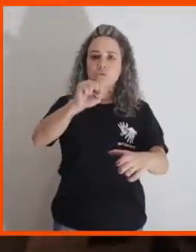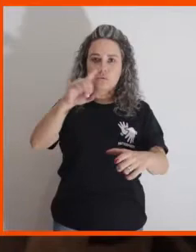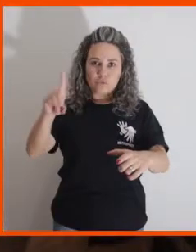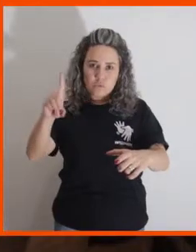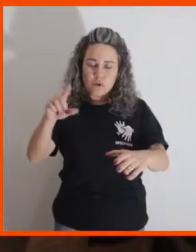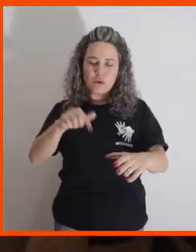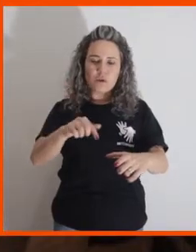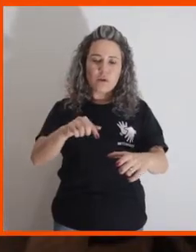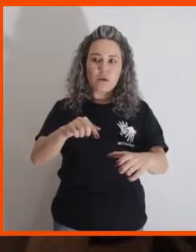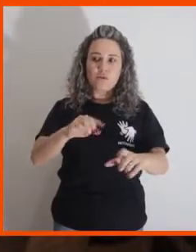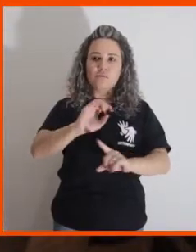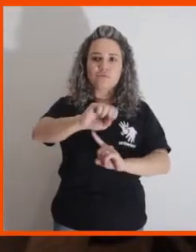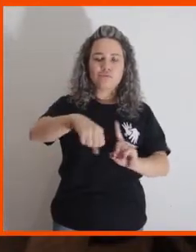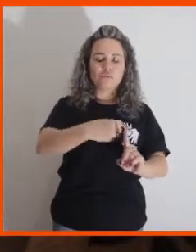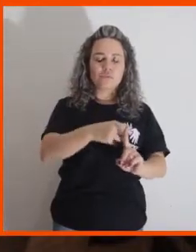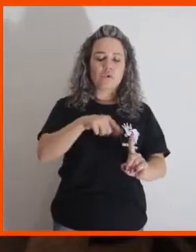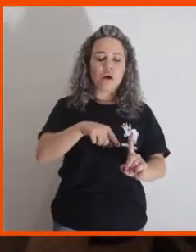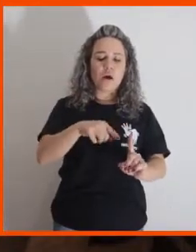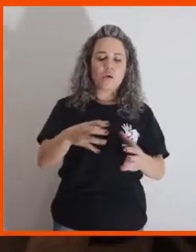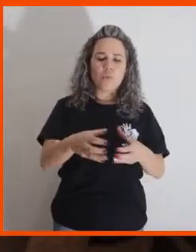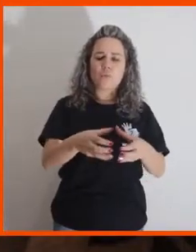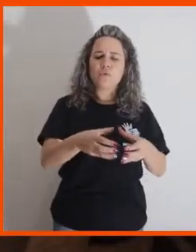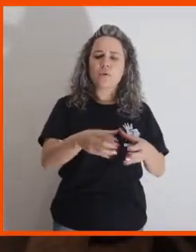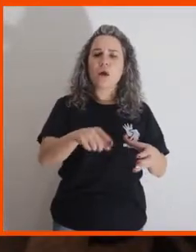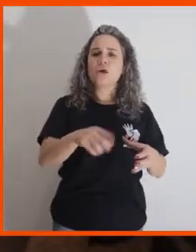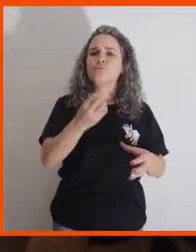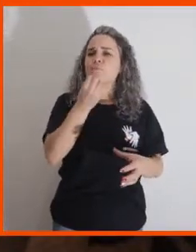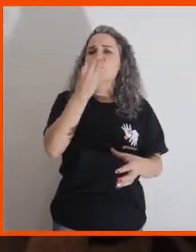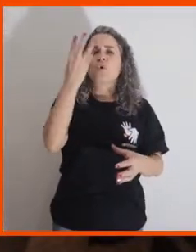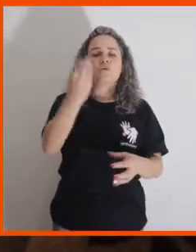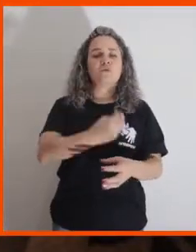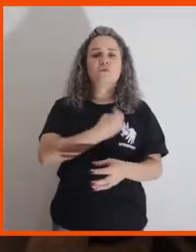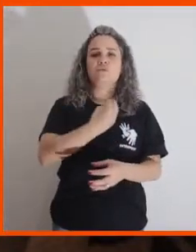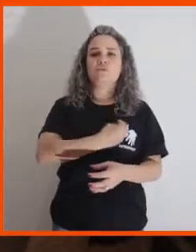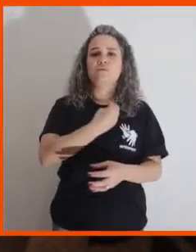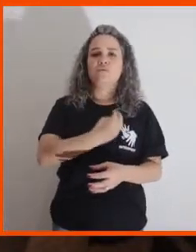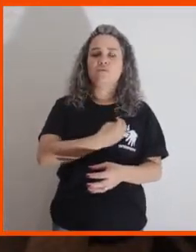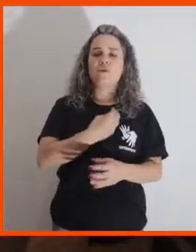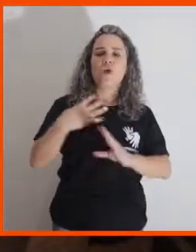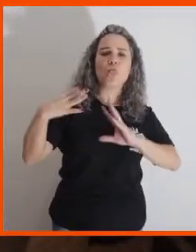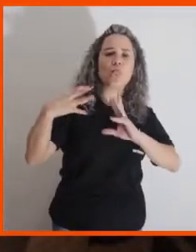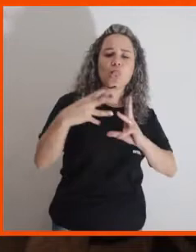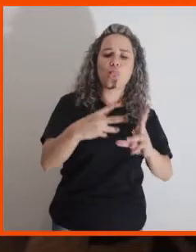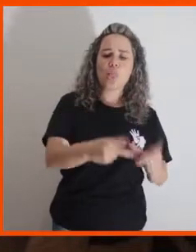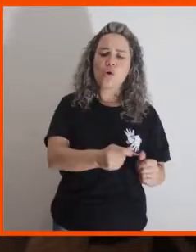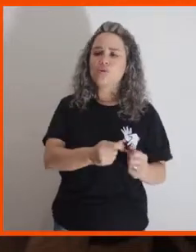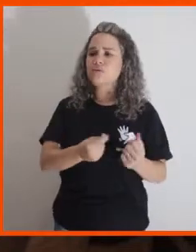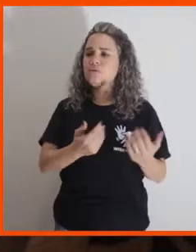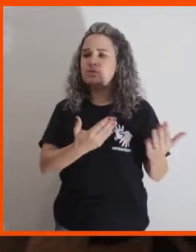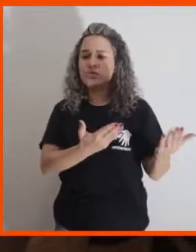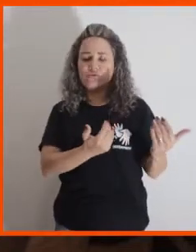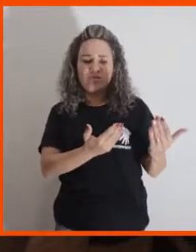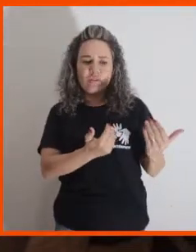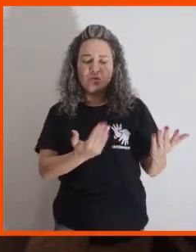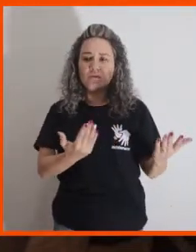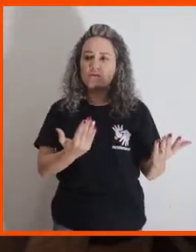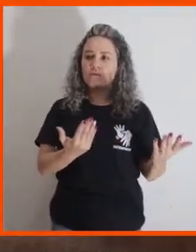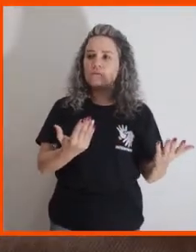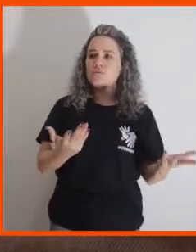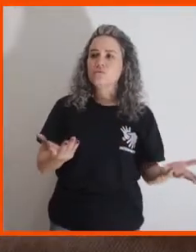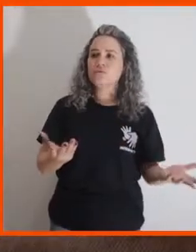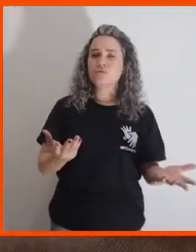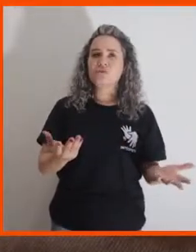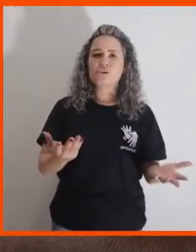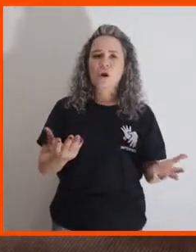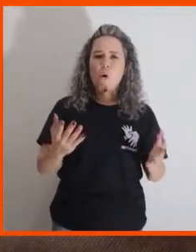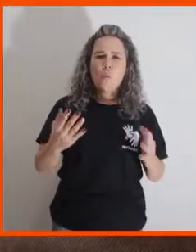que Jesus Cristo nasceu aqui. É um povoado lindo, lindo, lindo, lindo,